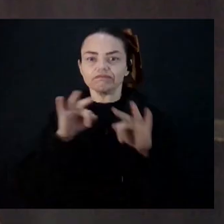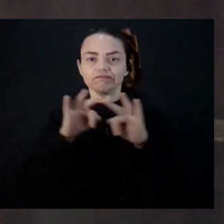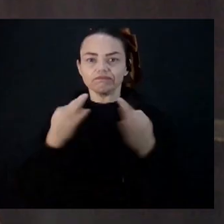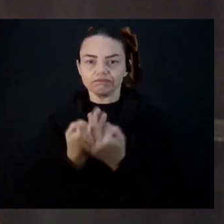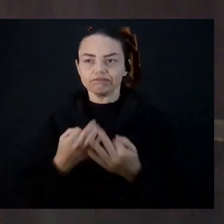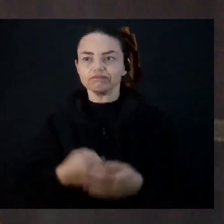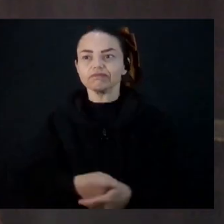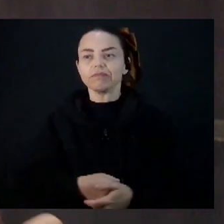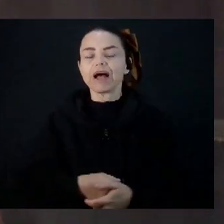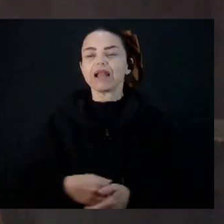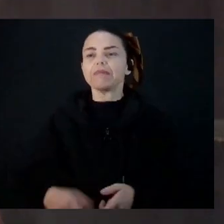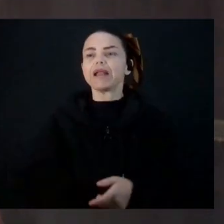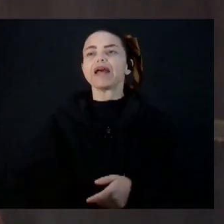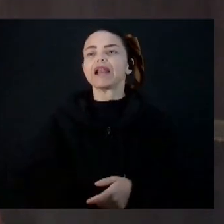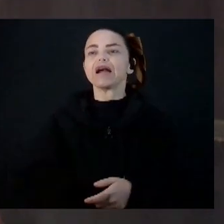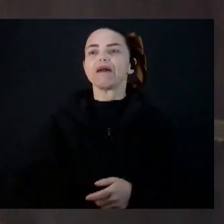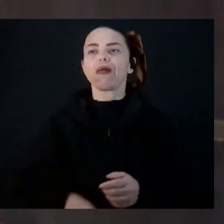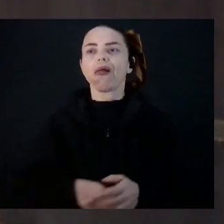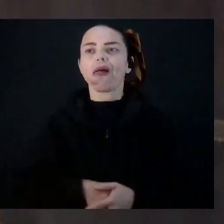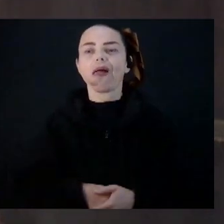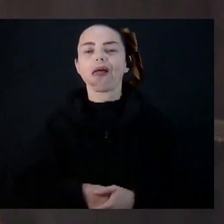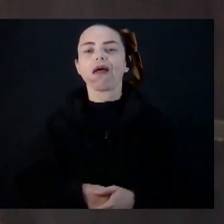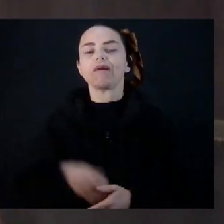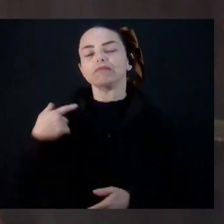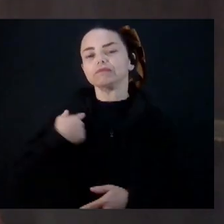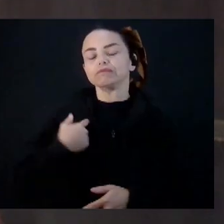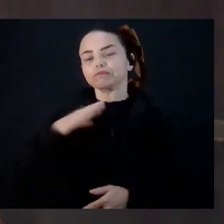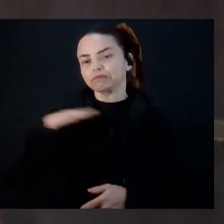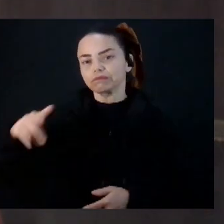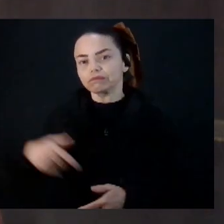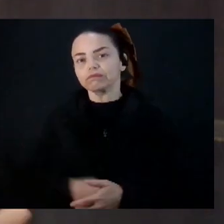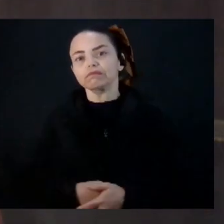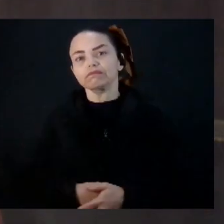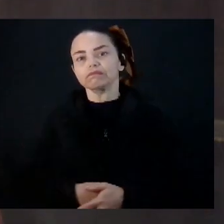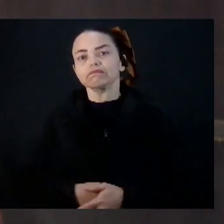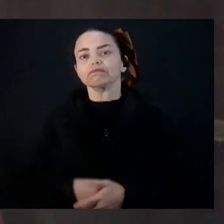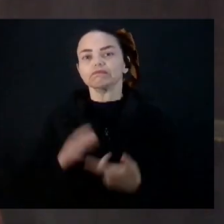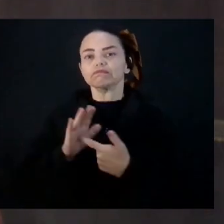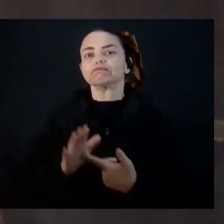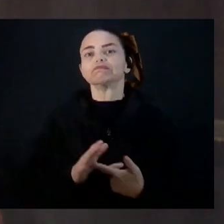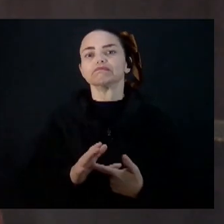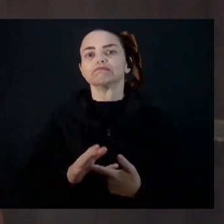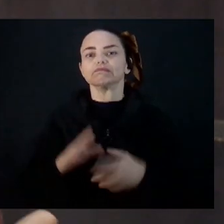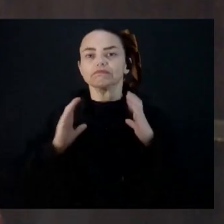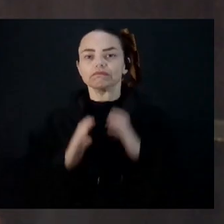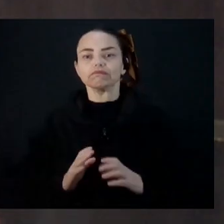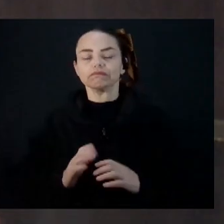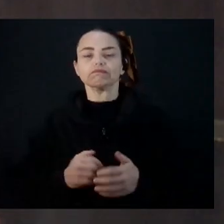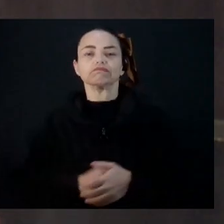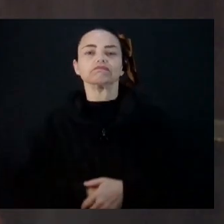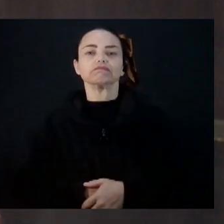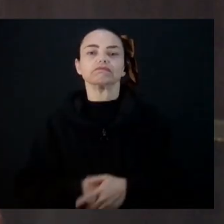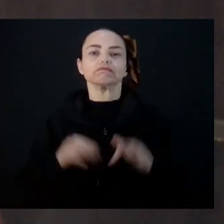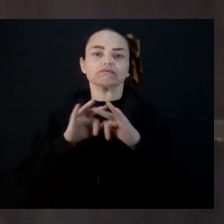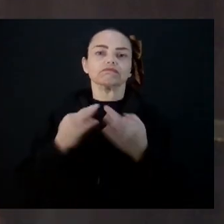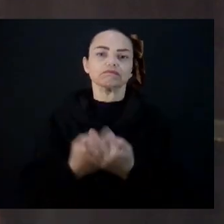por exemplo, a gente tem que ver se a criança não está sendo o reflexo do comportamento da família. Às vezes é um pai e uma mãe que está tendo